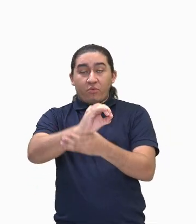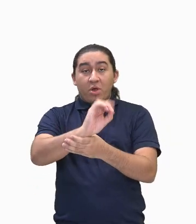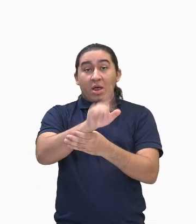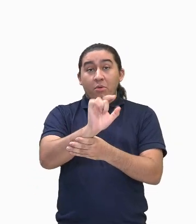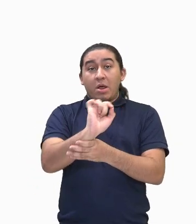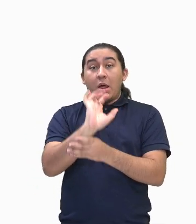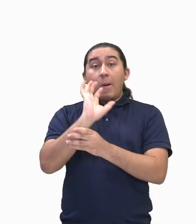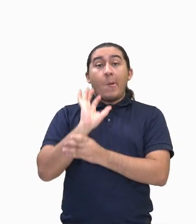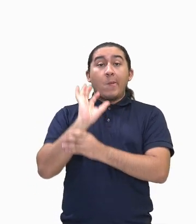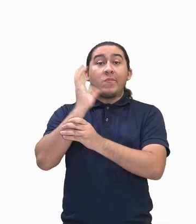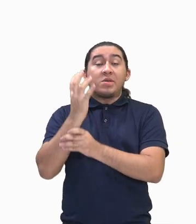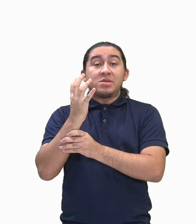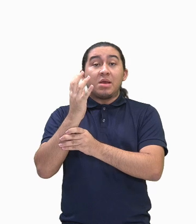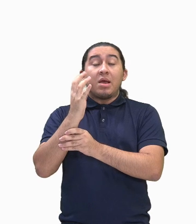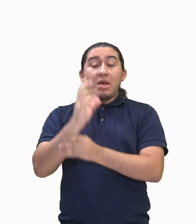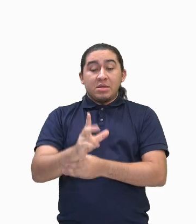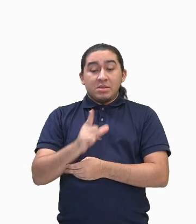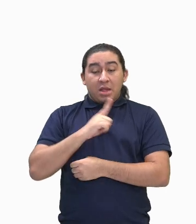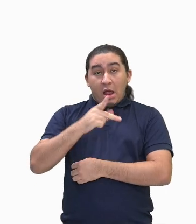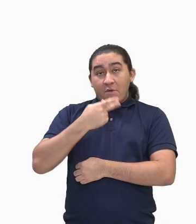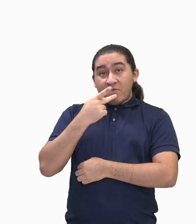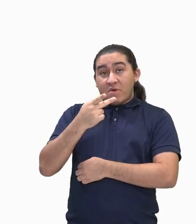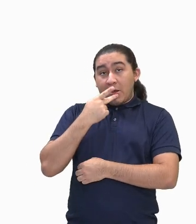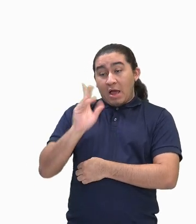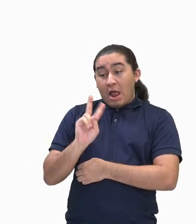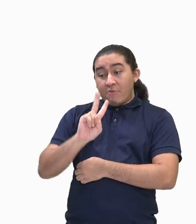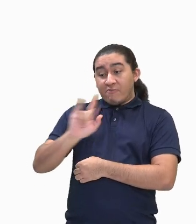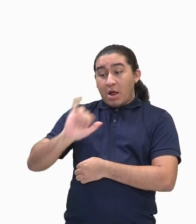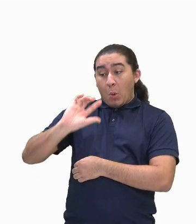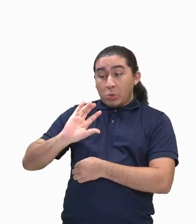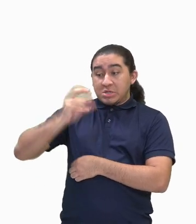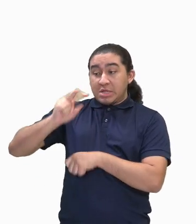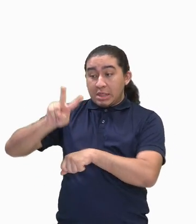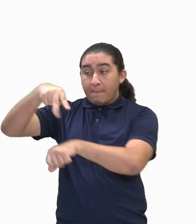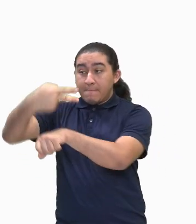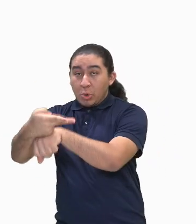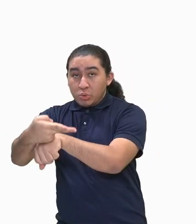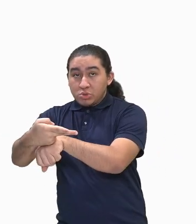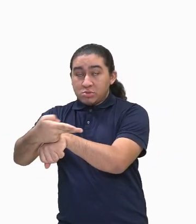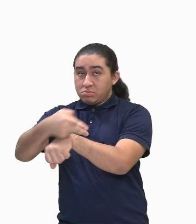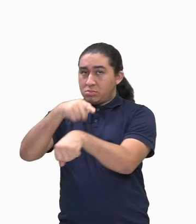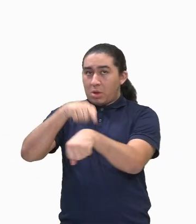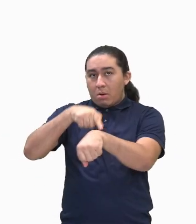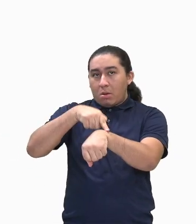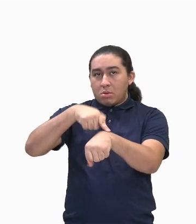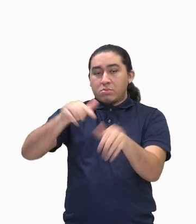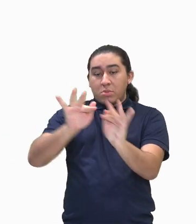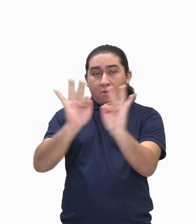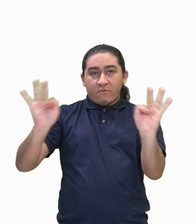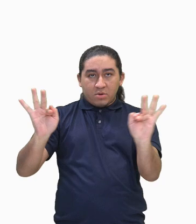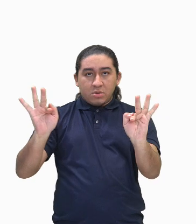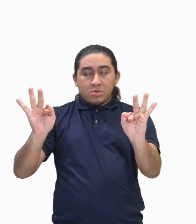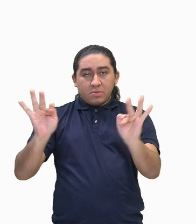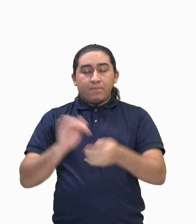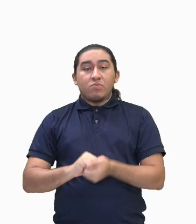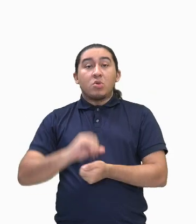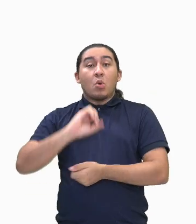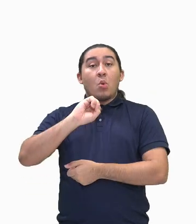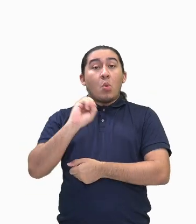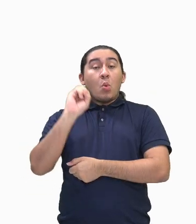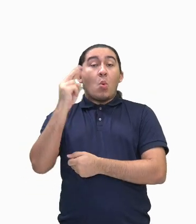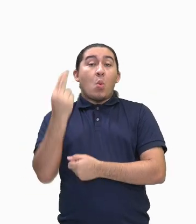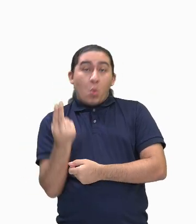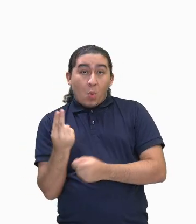realizarão depois do momento em que falamos, o presente, ou para situações que se